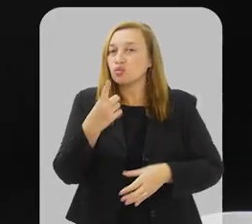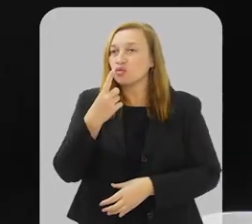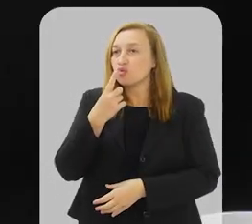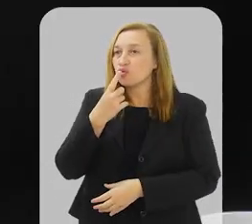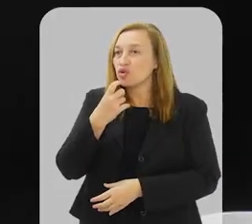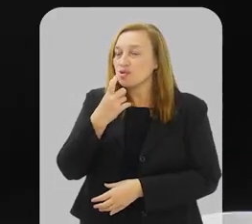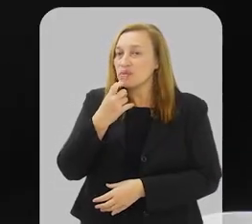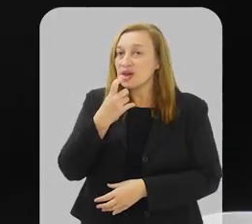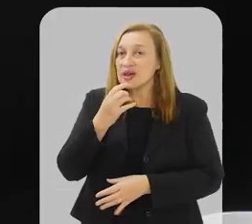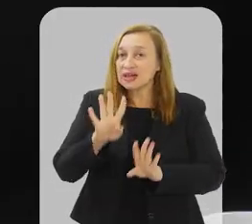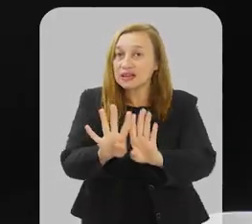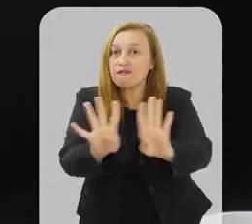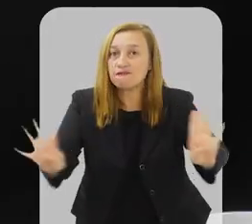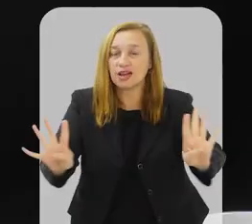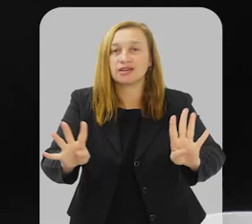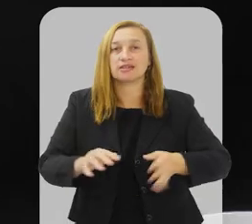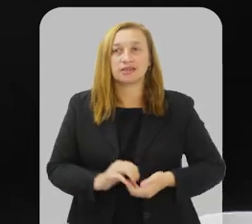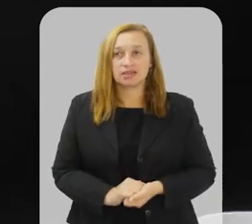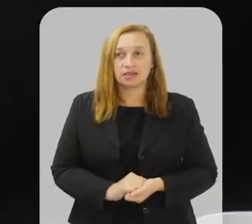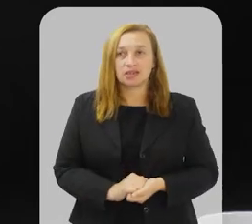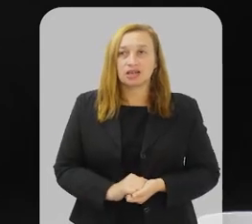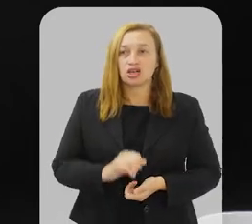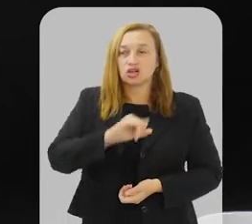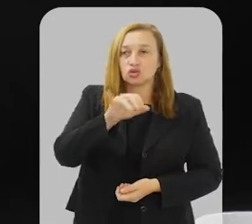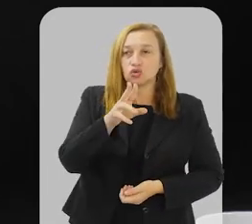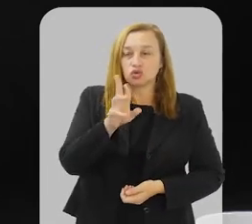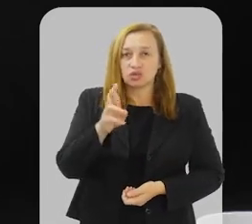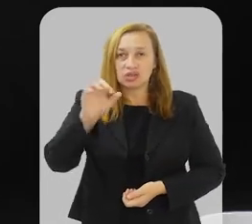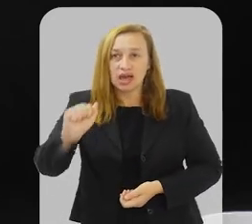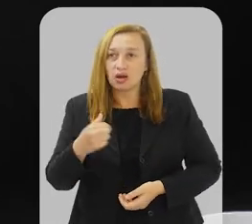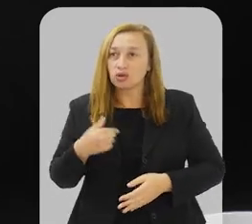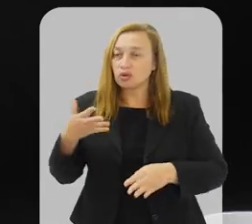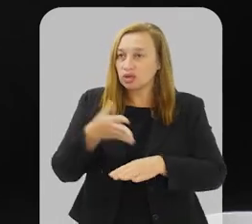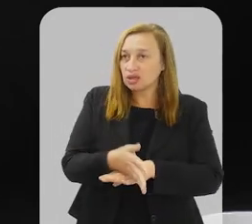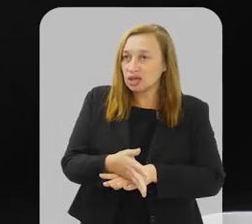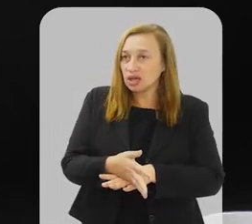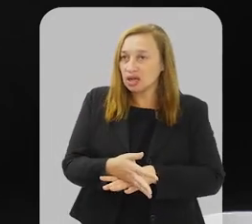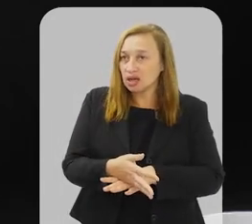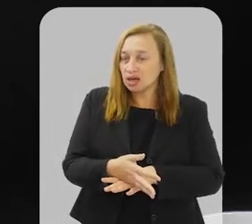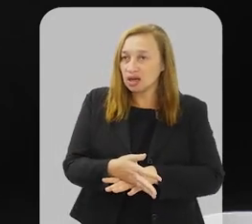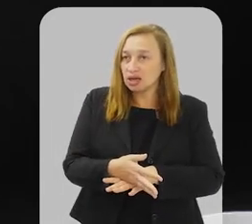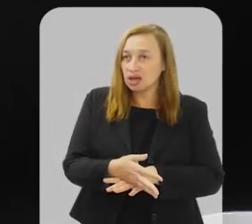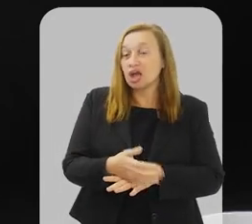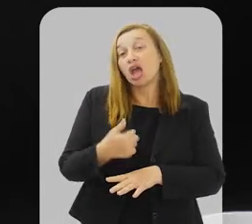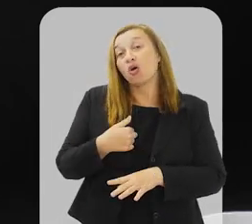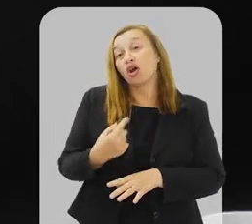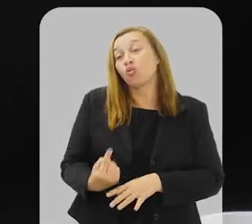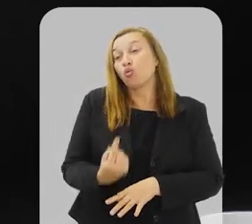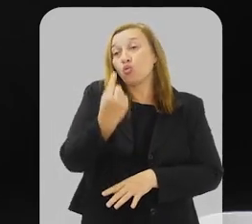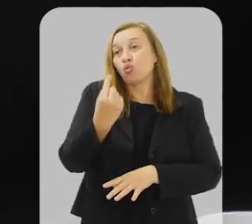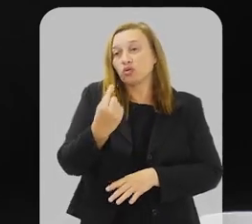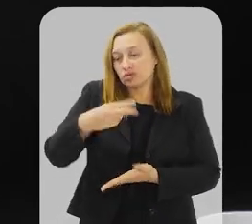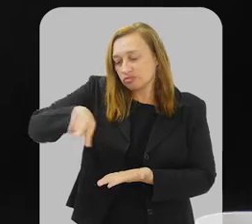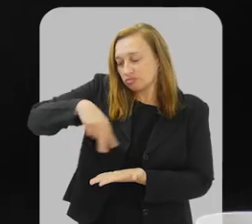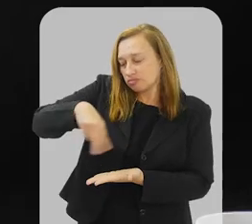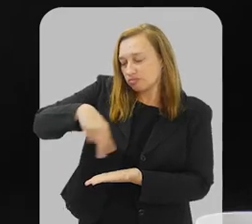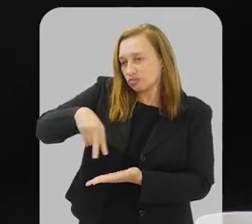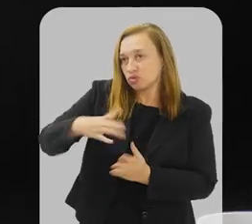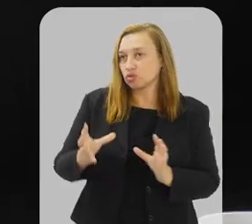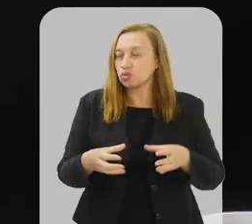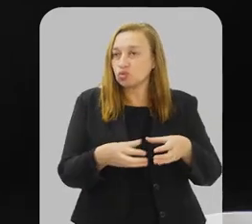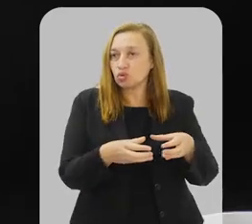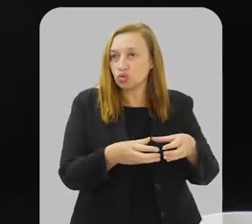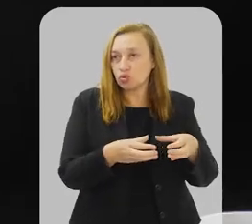Vermelhos Olha que lindo porque era bem ali na frente né e a Jusara quando eu desde que eu entrei ela me dava uma porque eu era o único